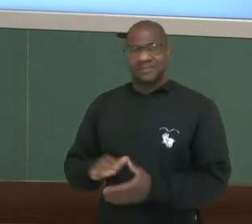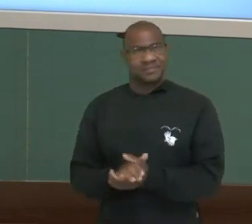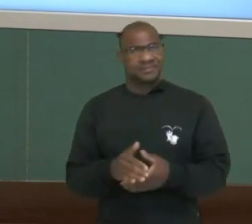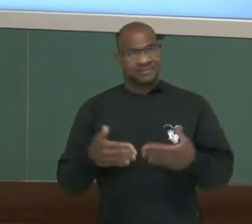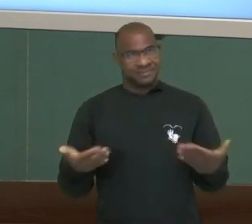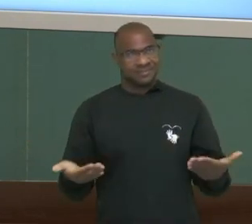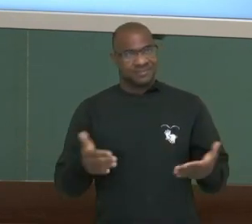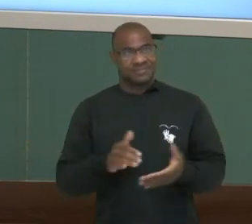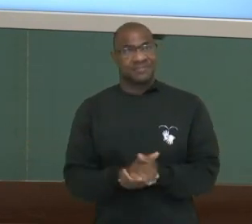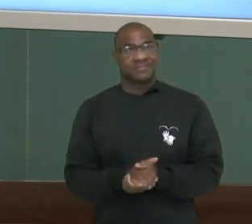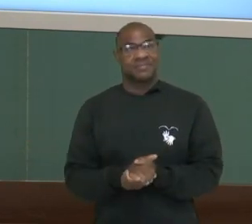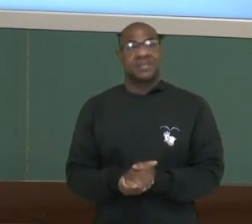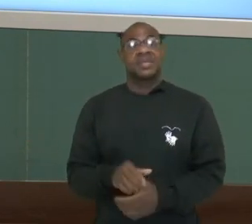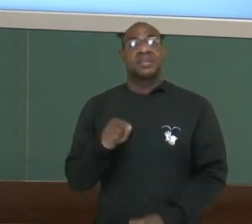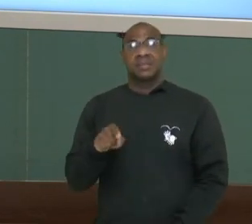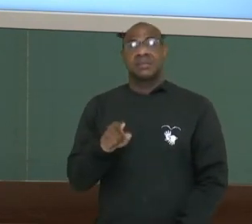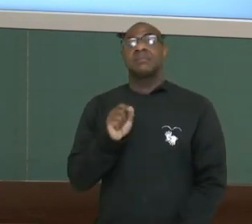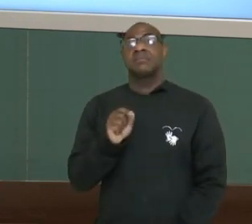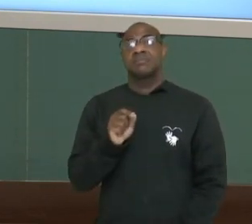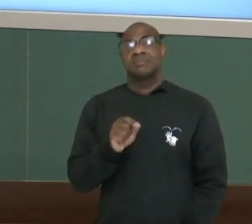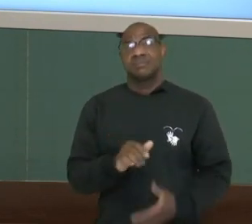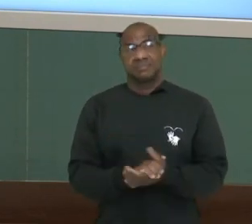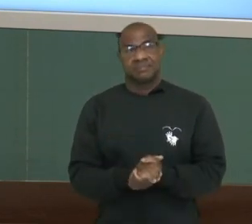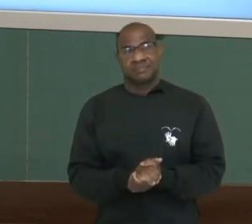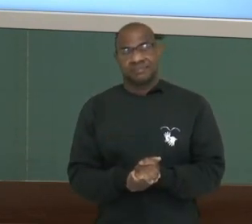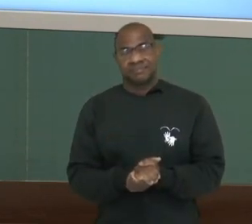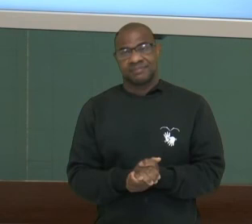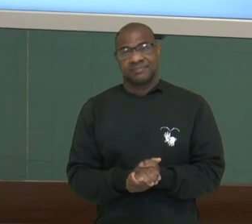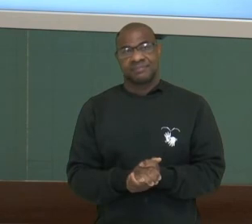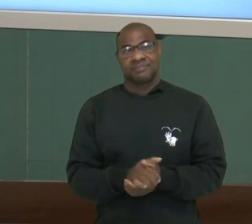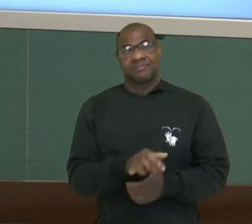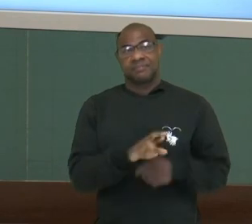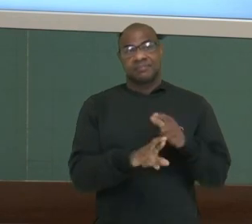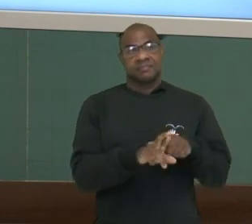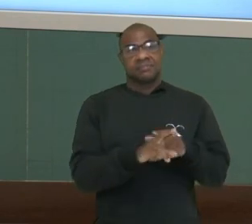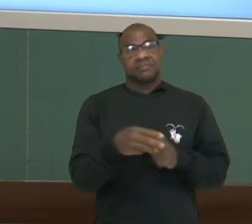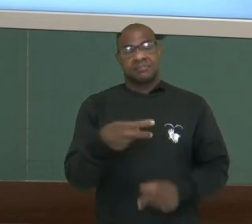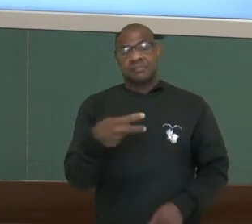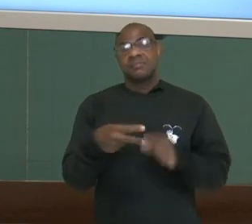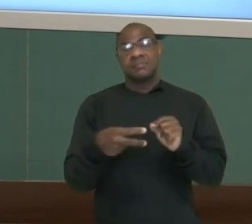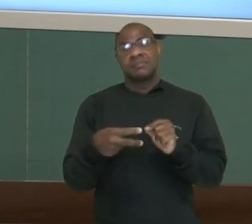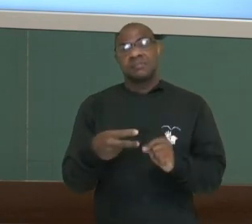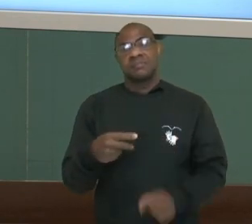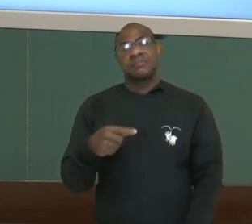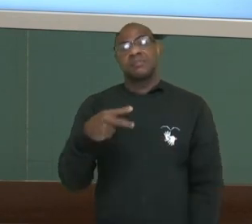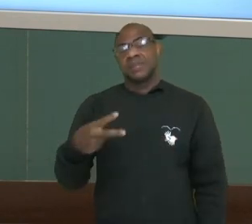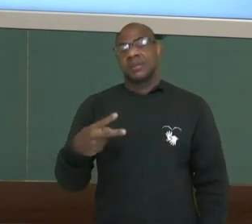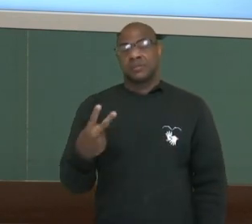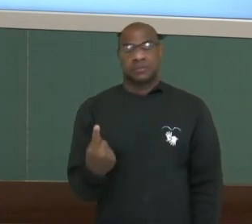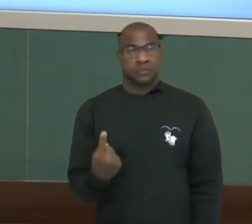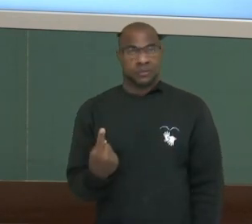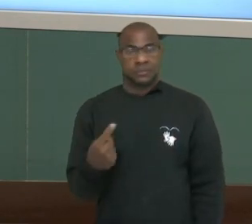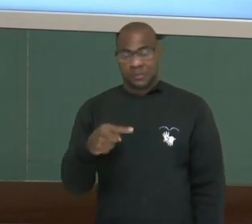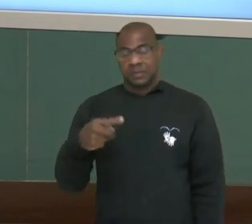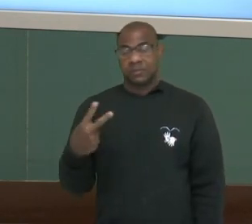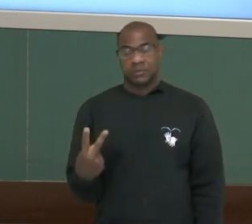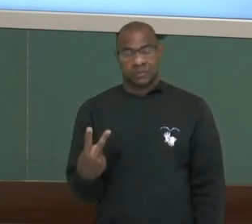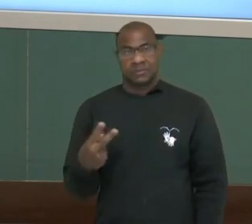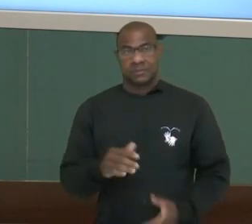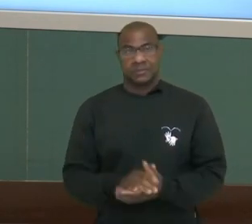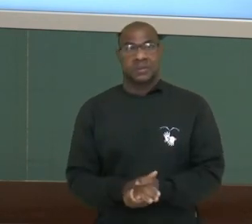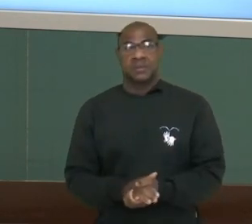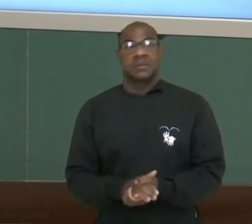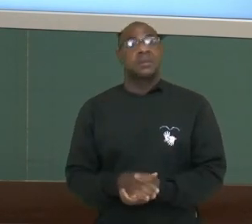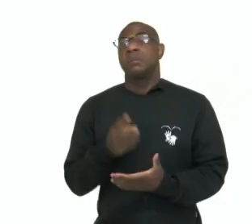coeficiente angular. Nesse caso, o coeficiente angular da reta R é igual a menos 2. Pela mesma